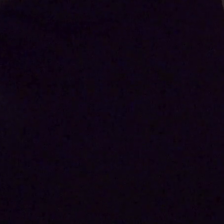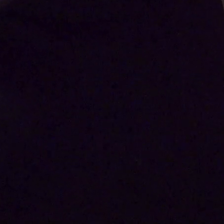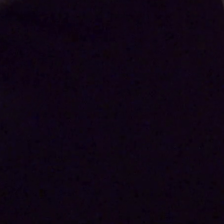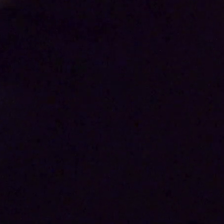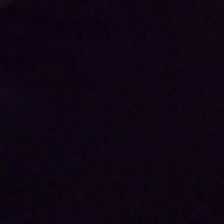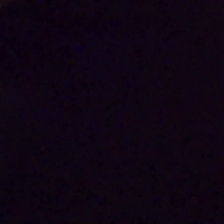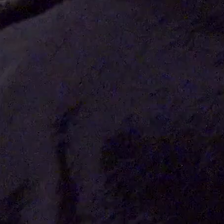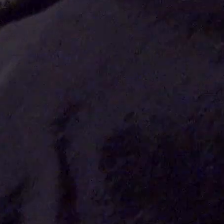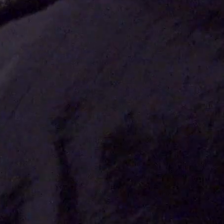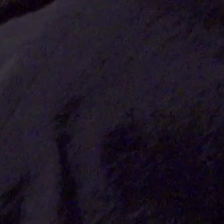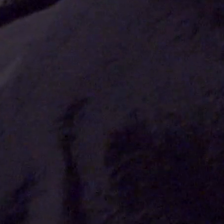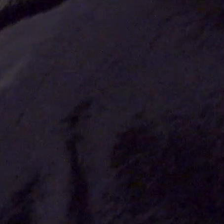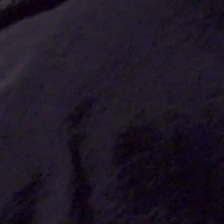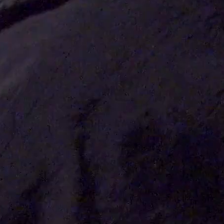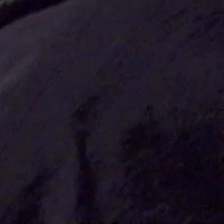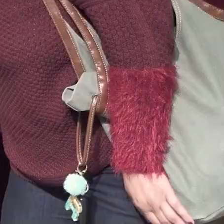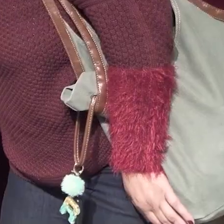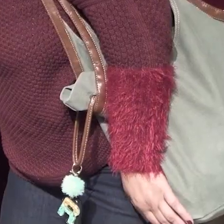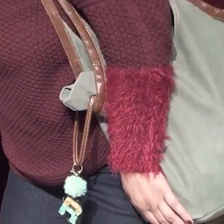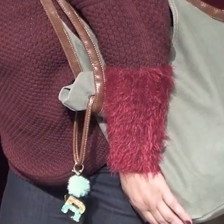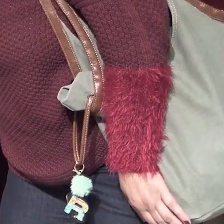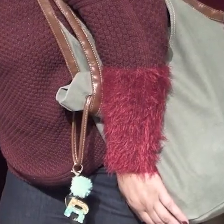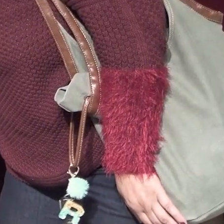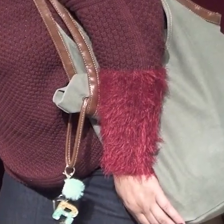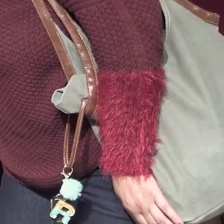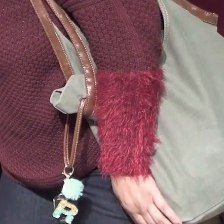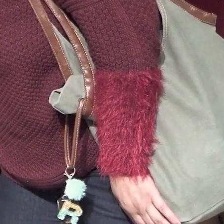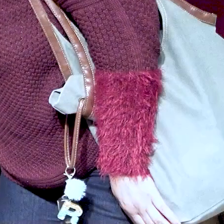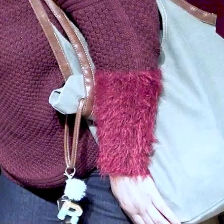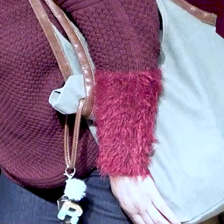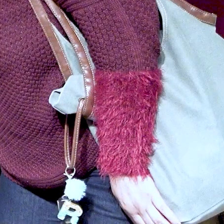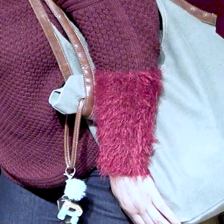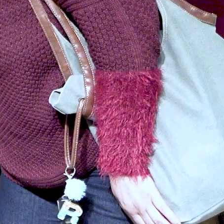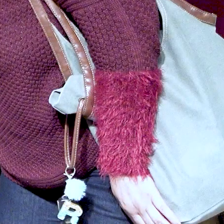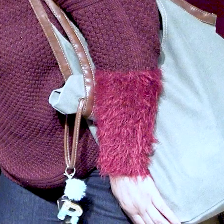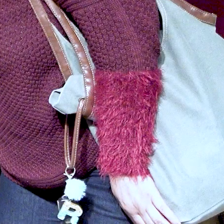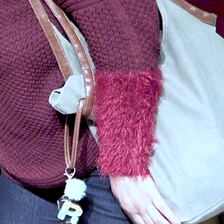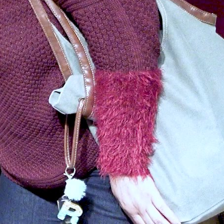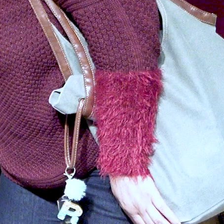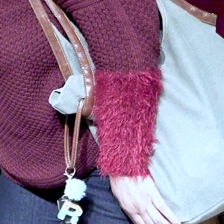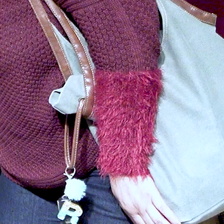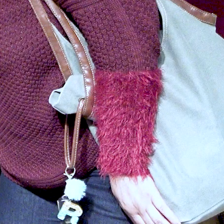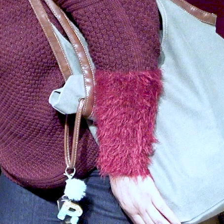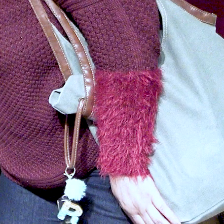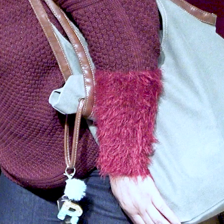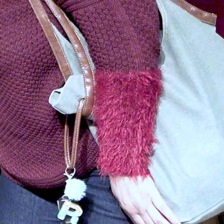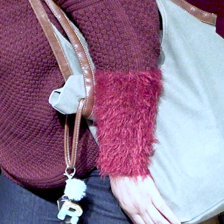autografa um outro livro e posa para uma foto entre duas mulheres.